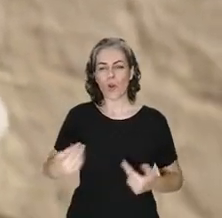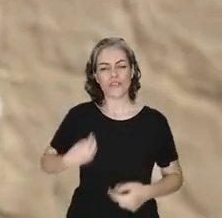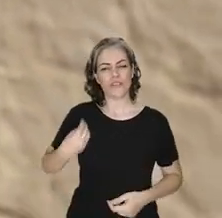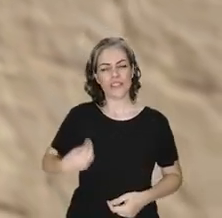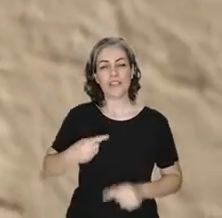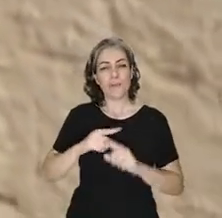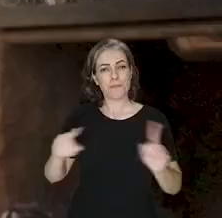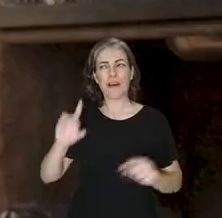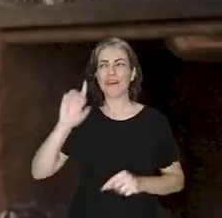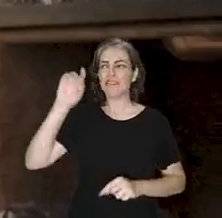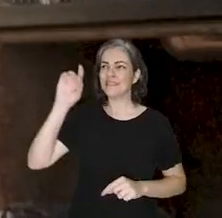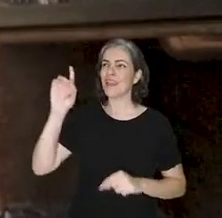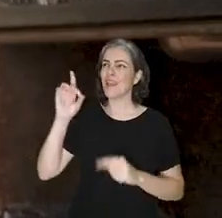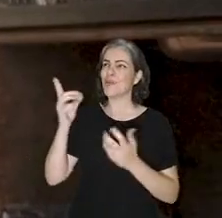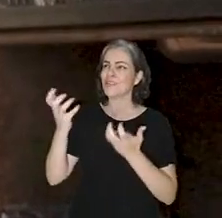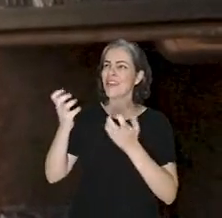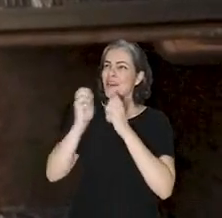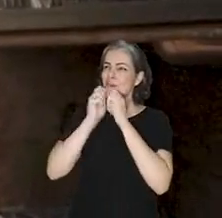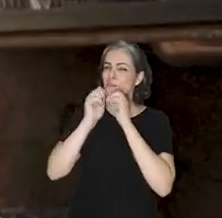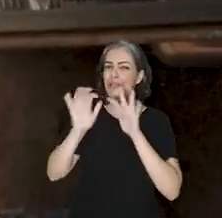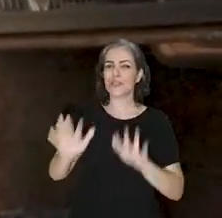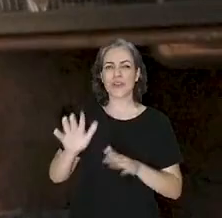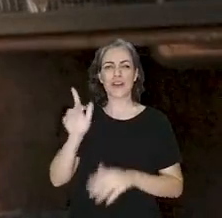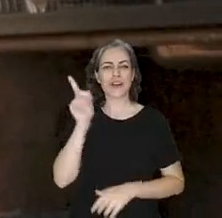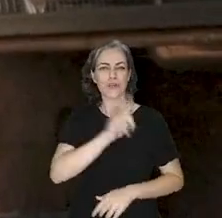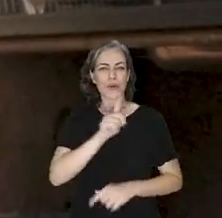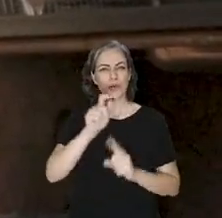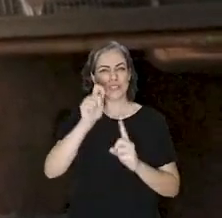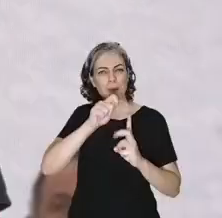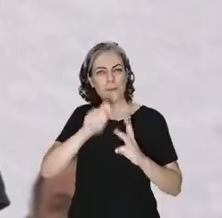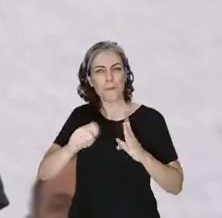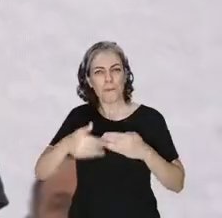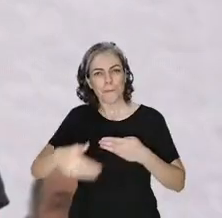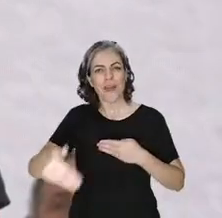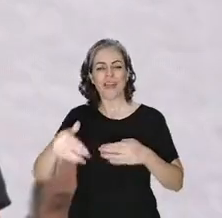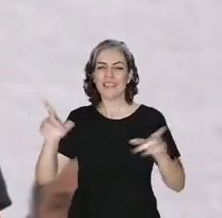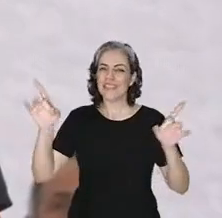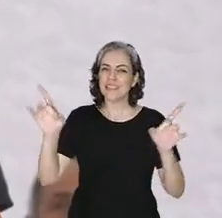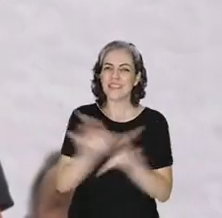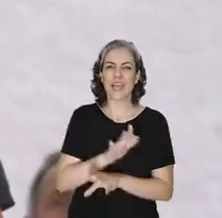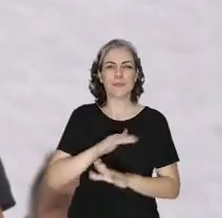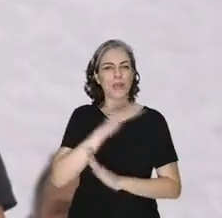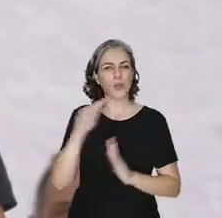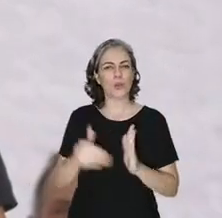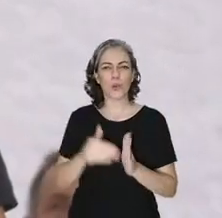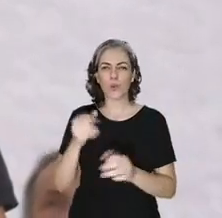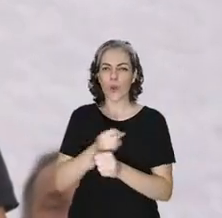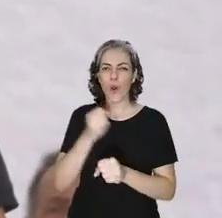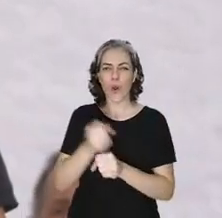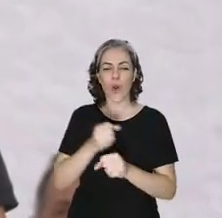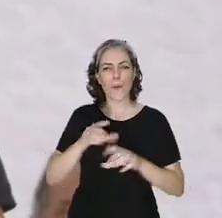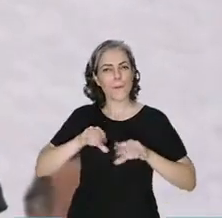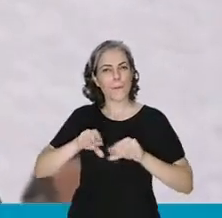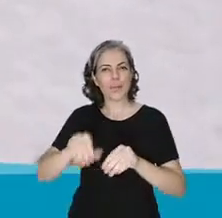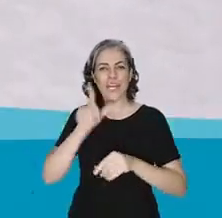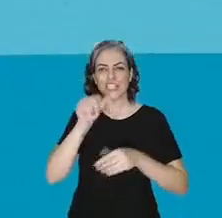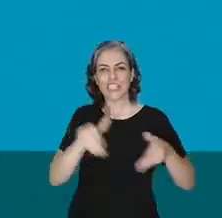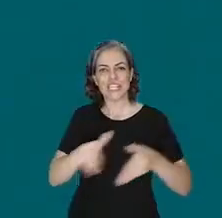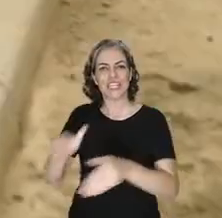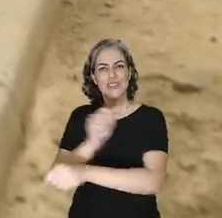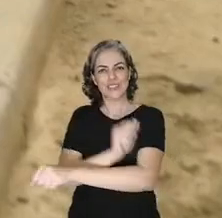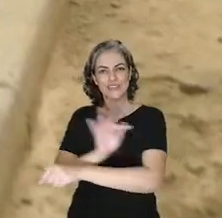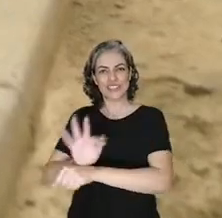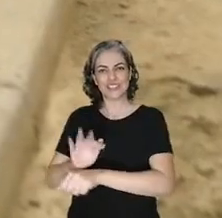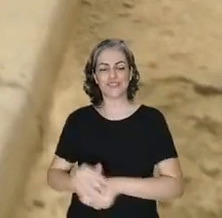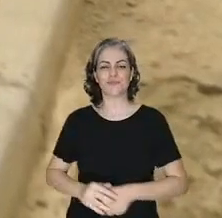Deus quiser nos próximos meses concluiremos toda transposição do São Francisco